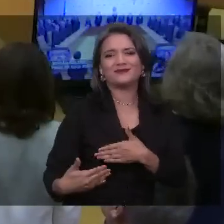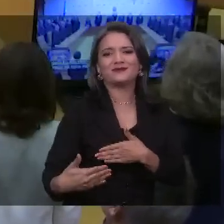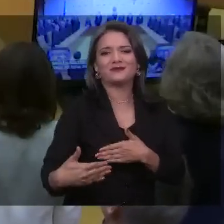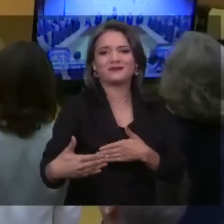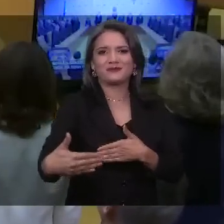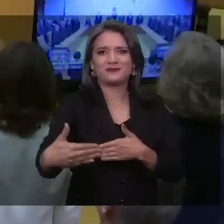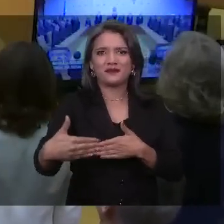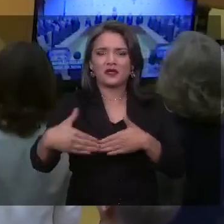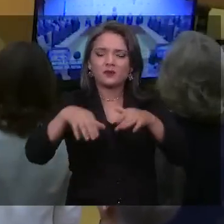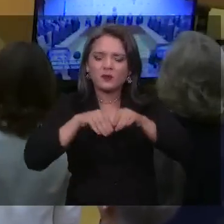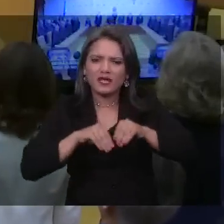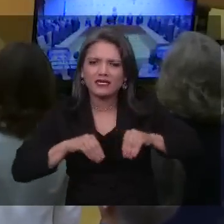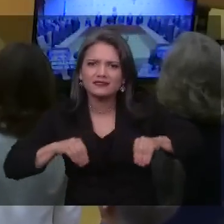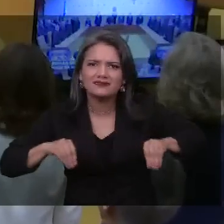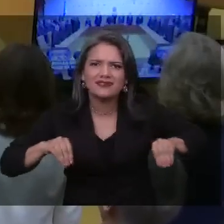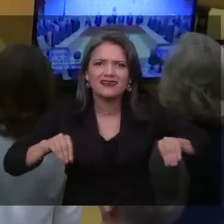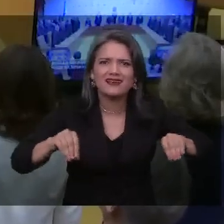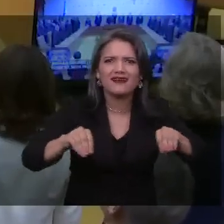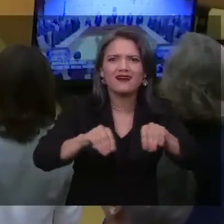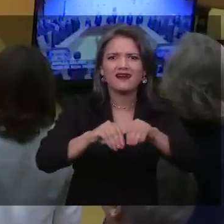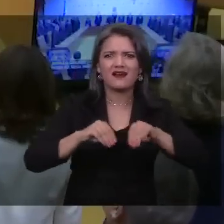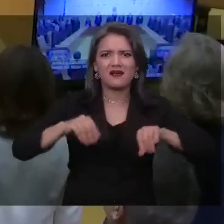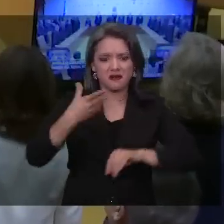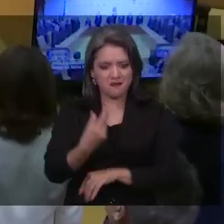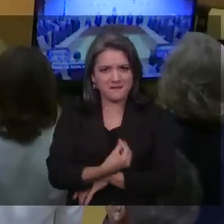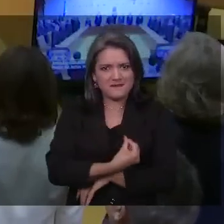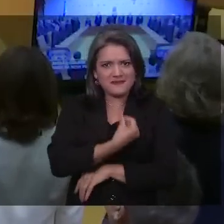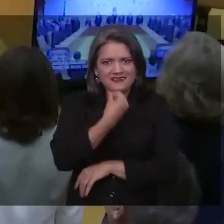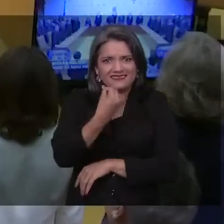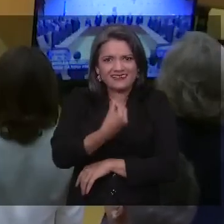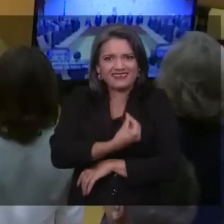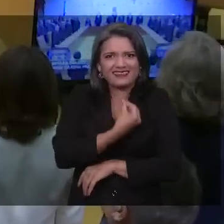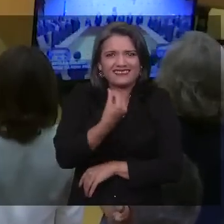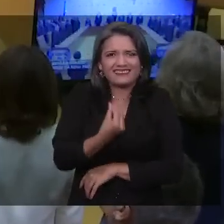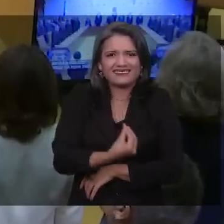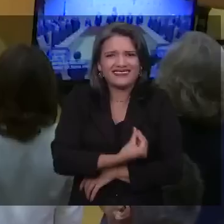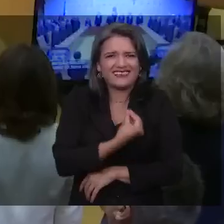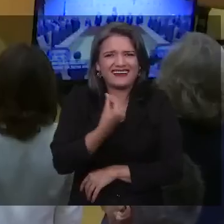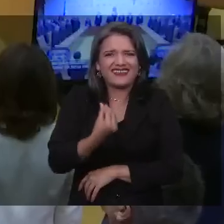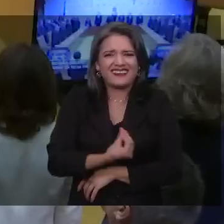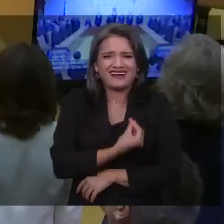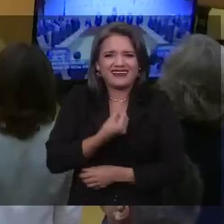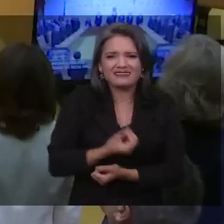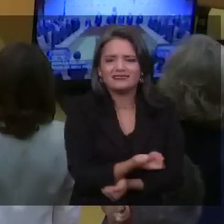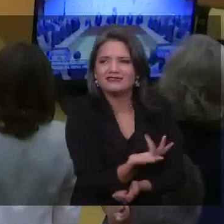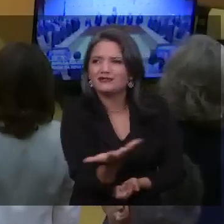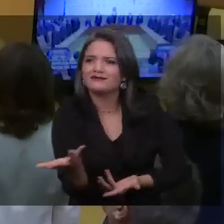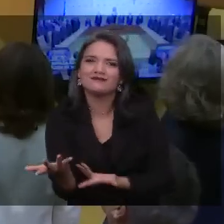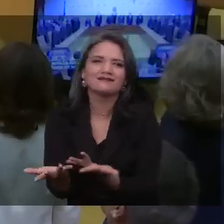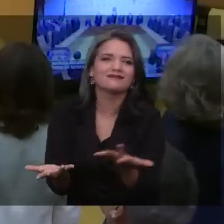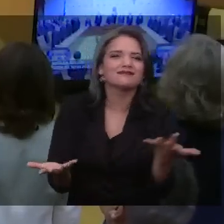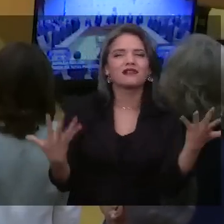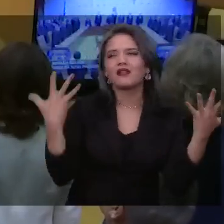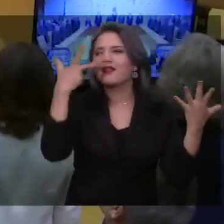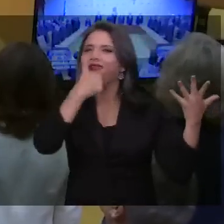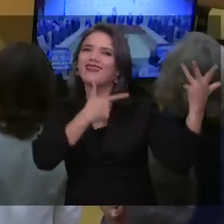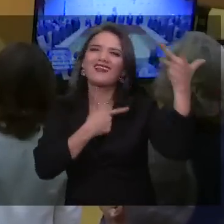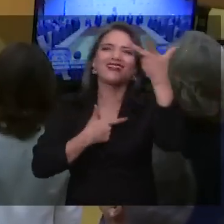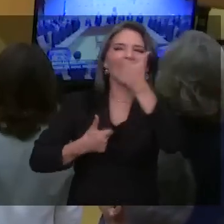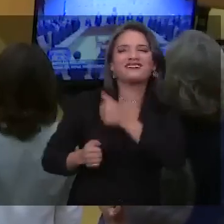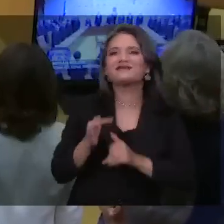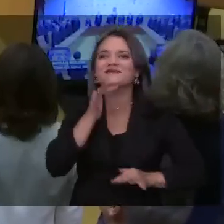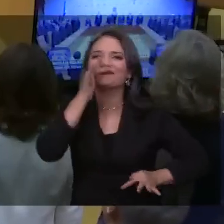mundo, do que a terra mais garrida. Teus risonhos